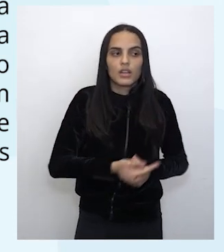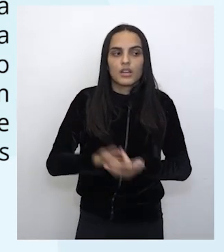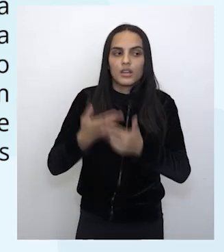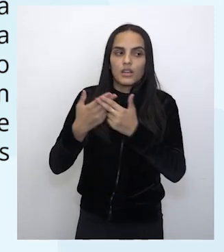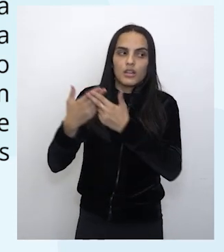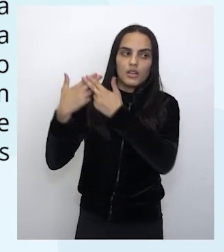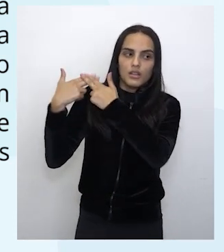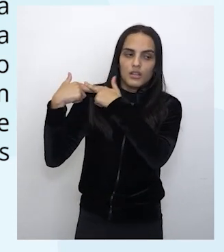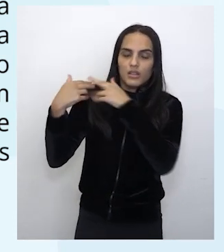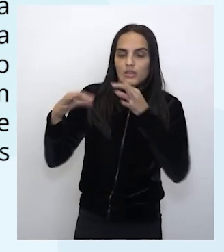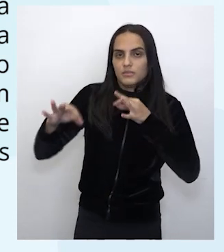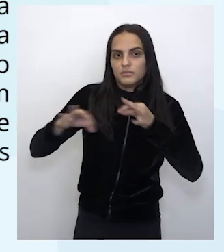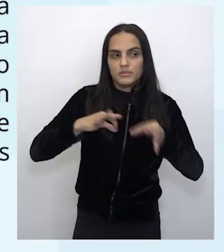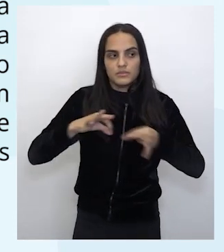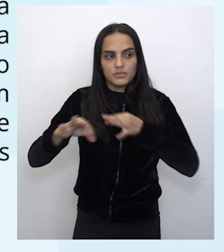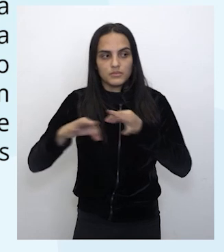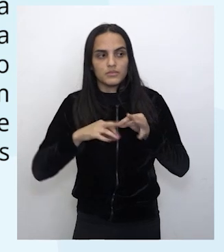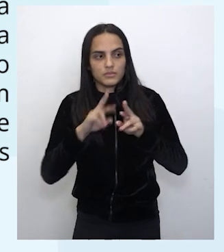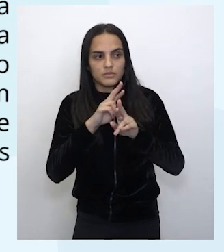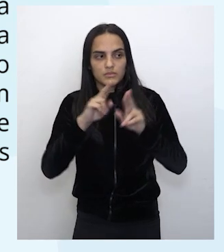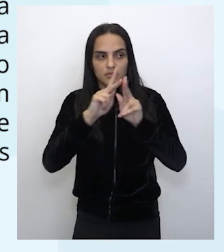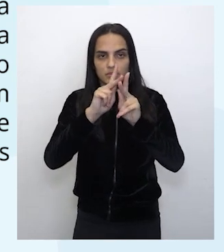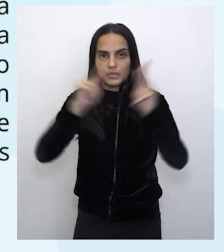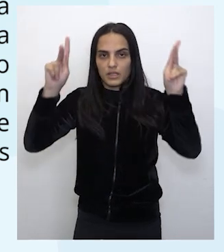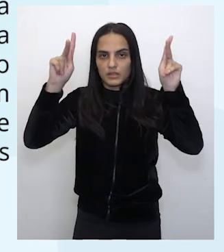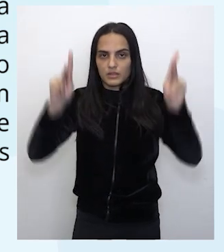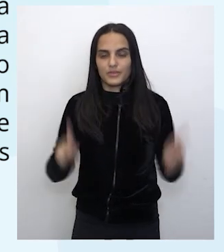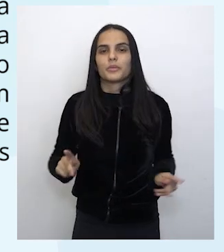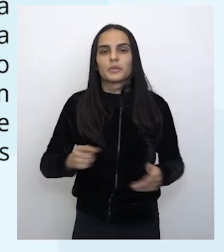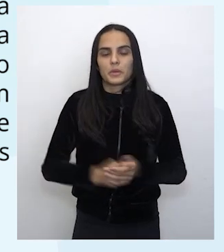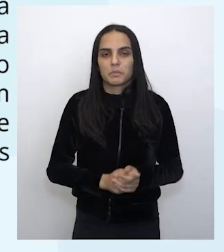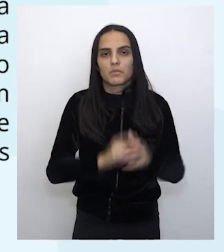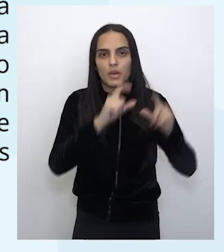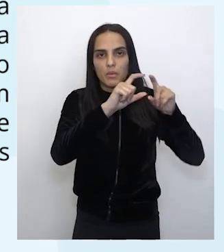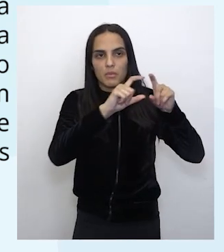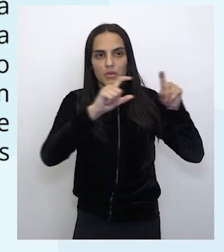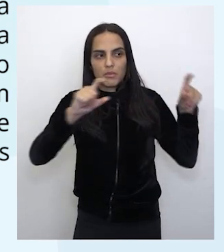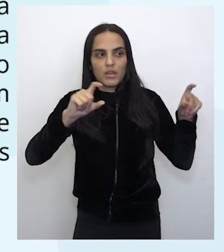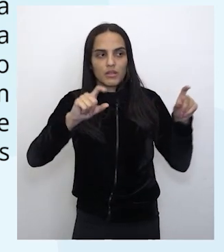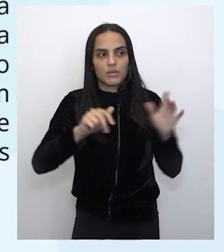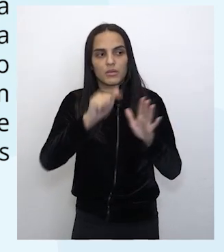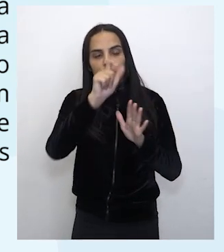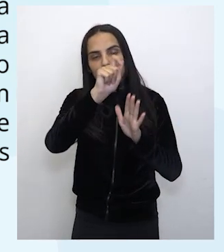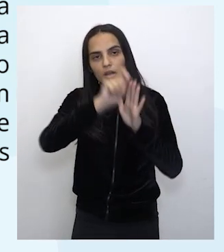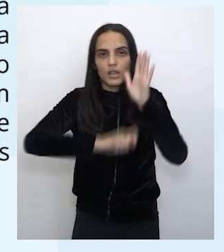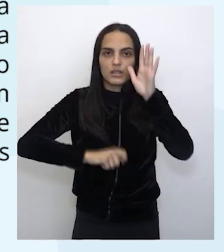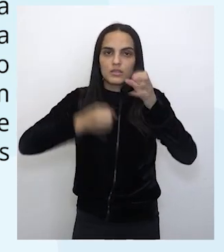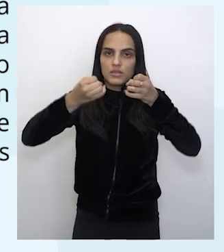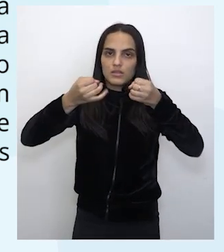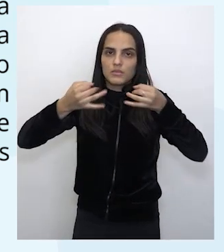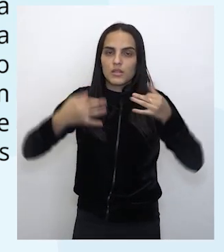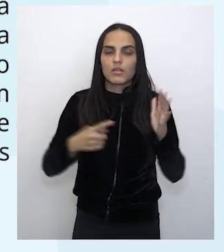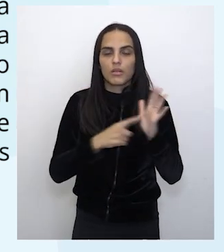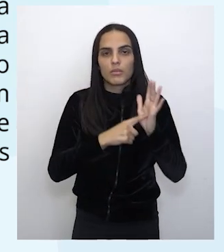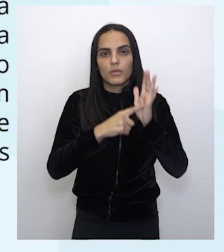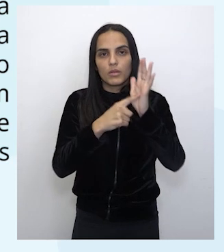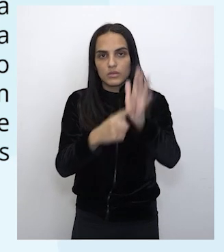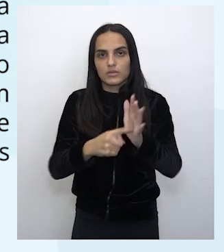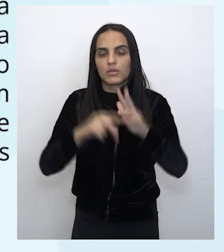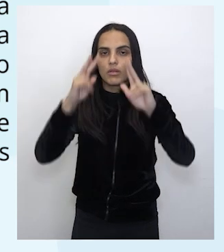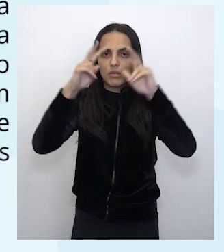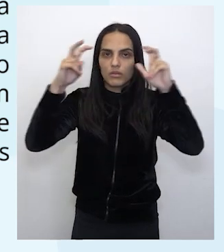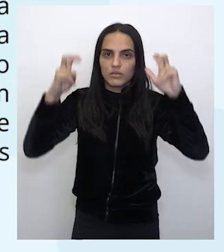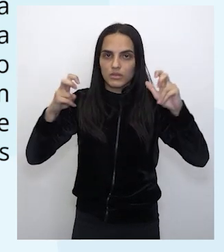pelas grandes plataformas privadas. Então, o primeiro parágrafo, ele explicou, né, apresentou o assunto, e aqui eu